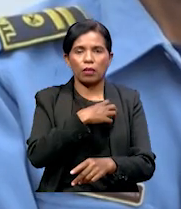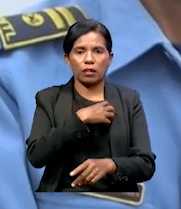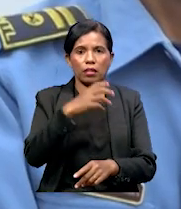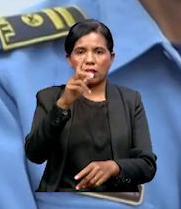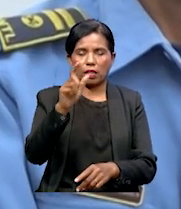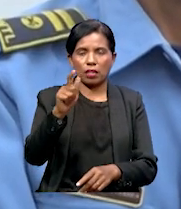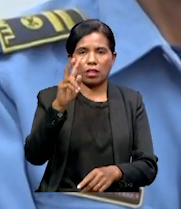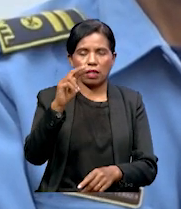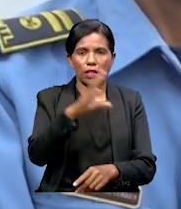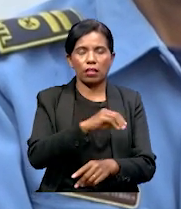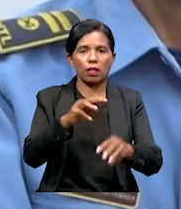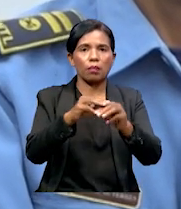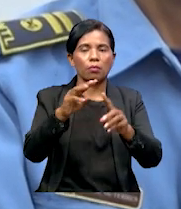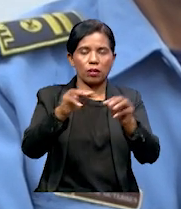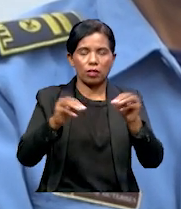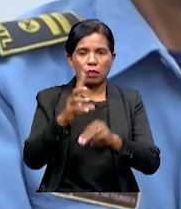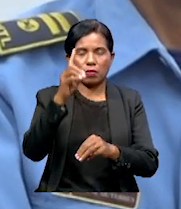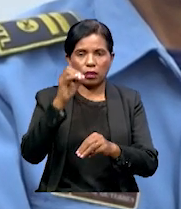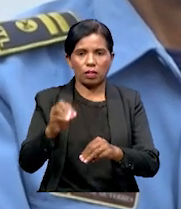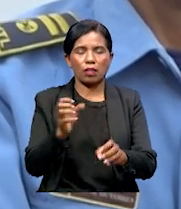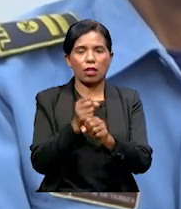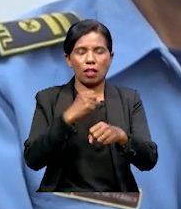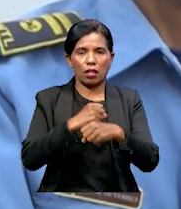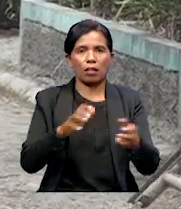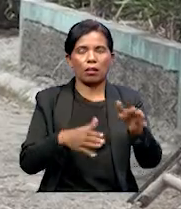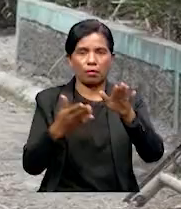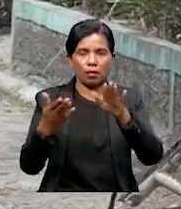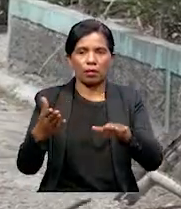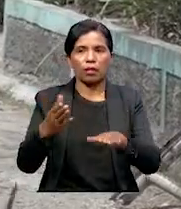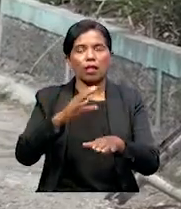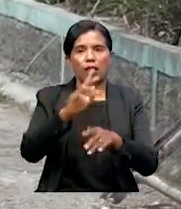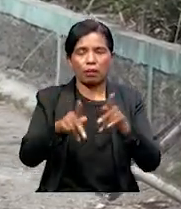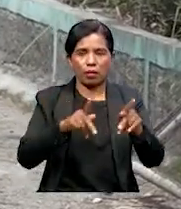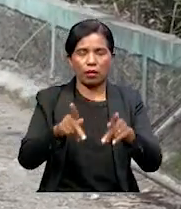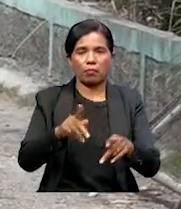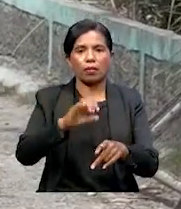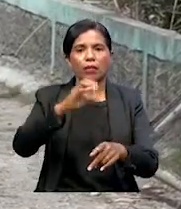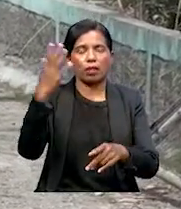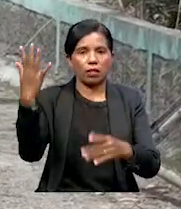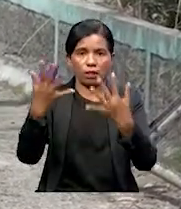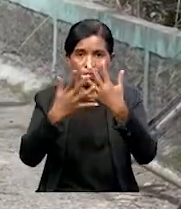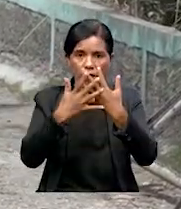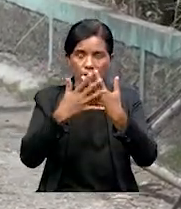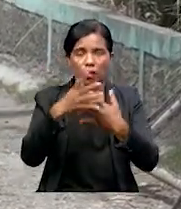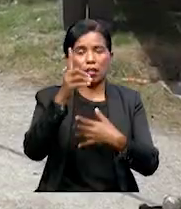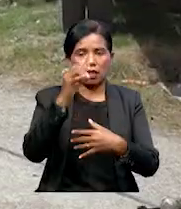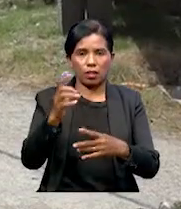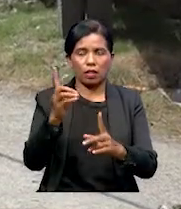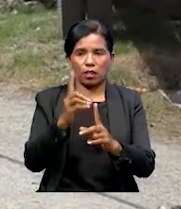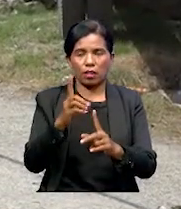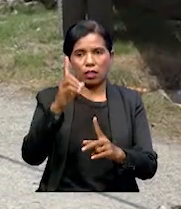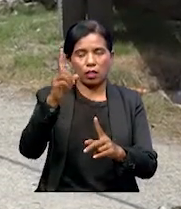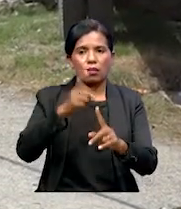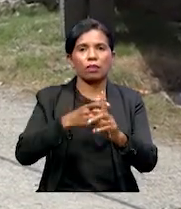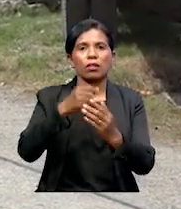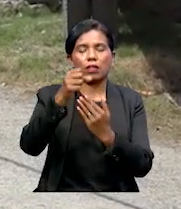PNTL Munisipi di linian, liga saun hokazu nebe hamate suspeitu Jose Bernardo de Jesus, ia sela detensaun komando PNTL Dili, ia lorong ida fulan setembru,